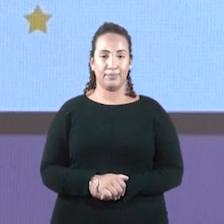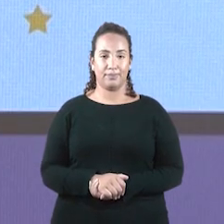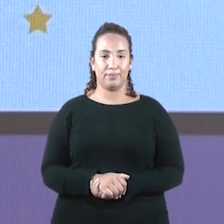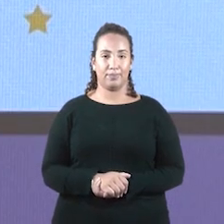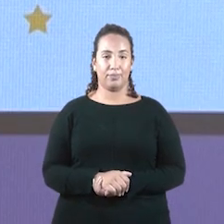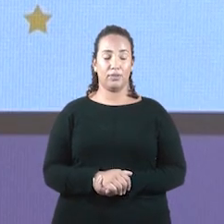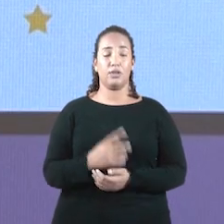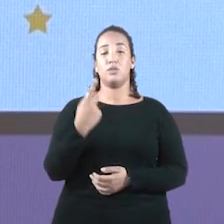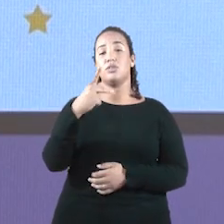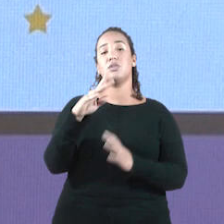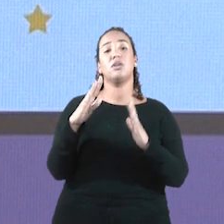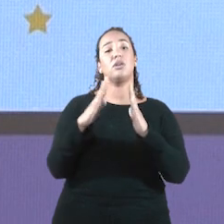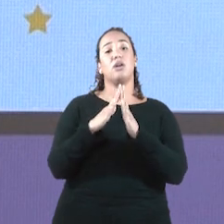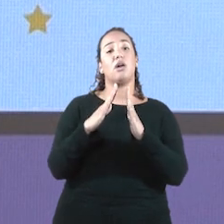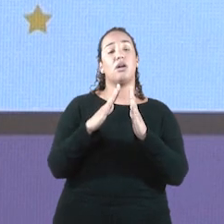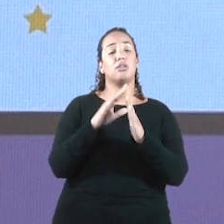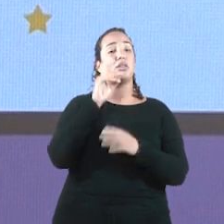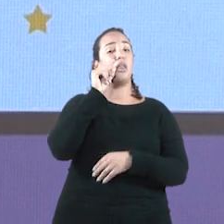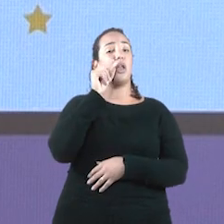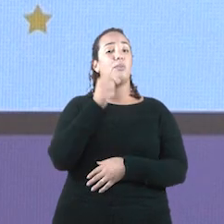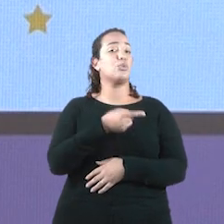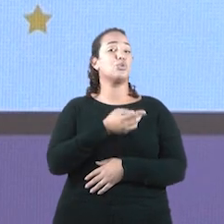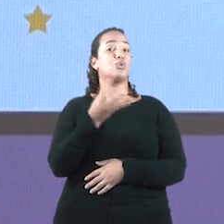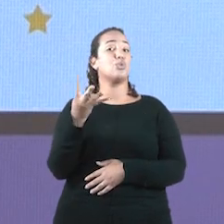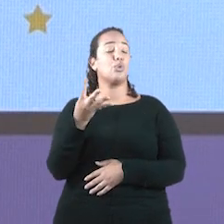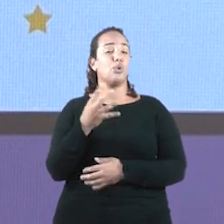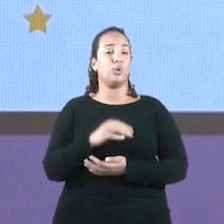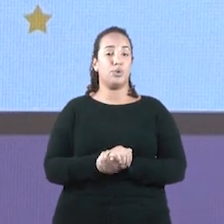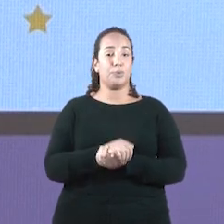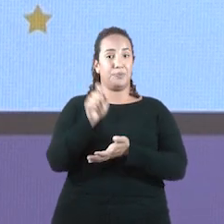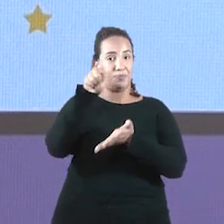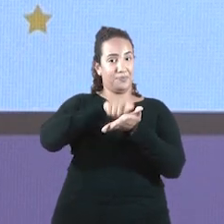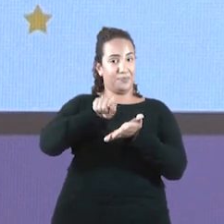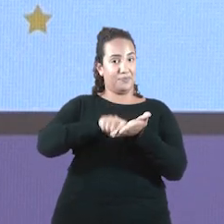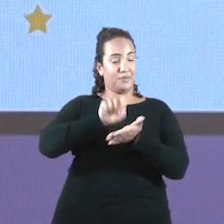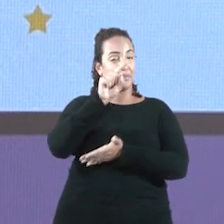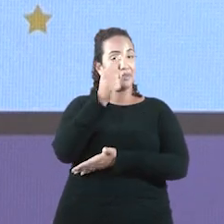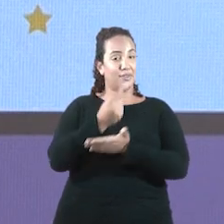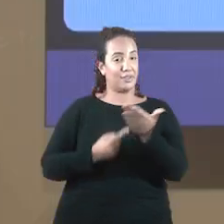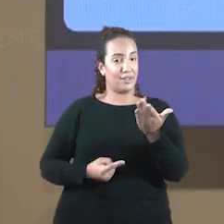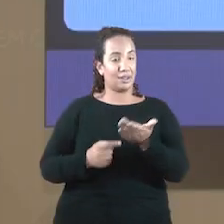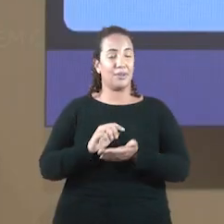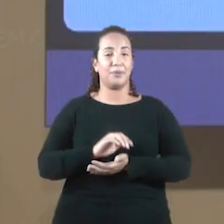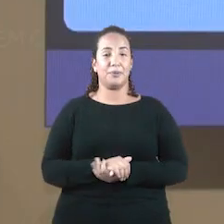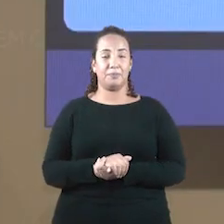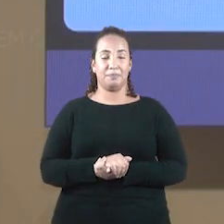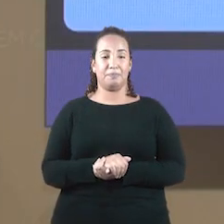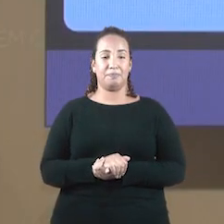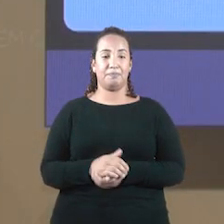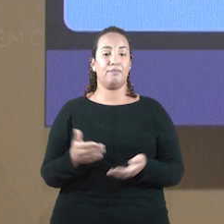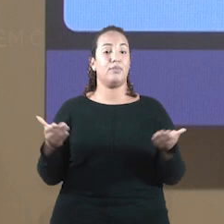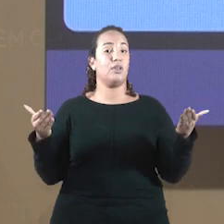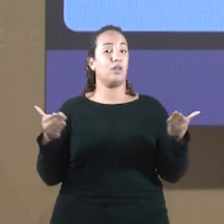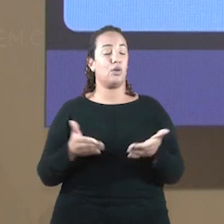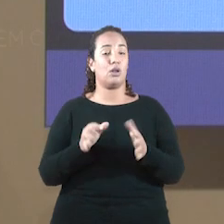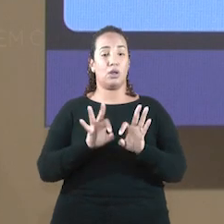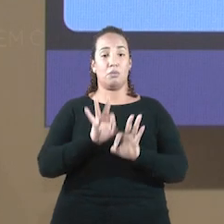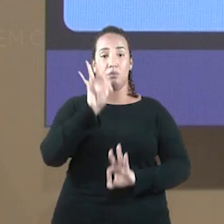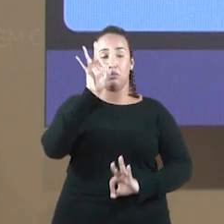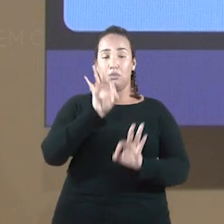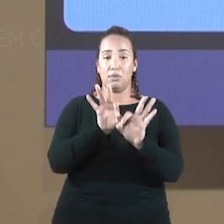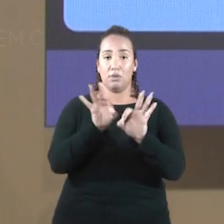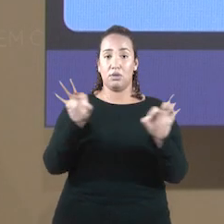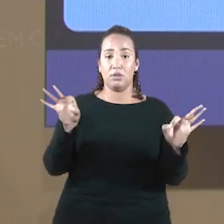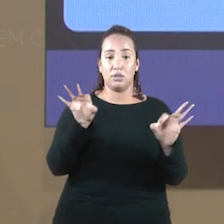E o seu aí? Deu quantos lápis? Vamos anotar isso lá no seu caderno. Agora, vamos medir